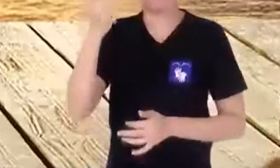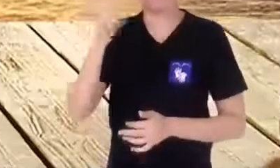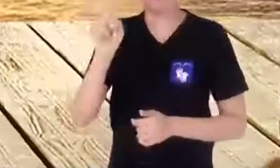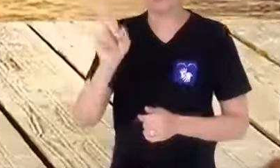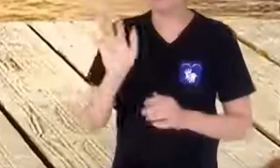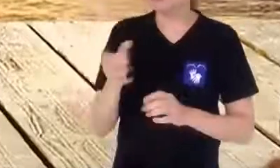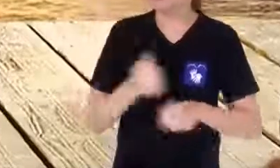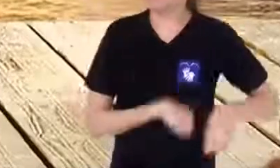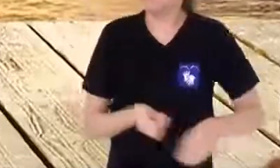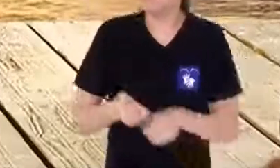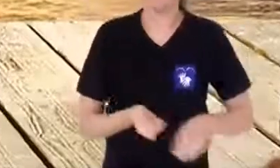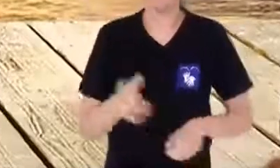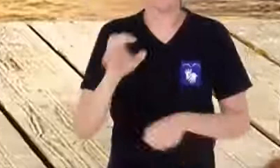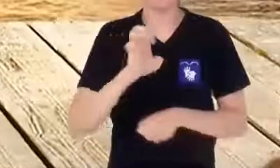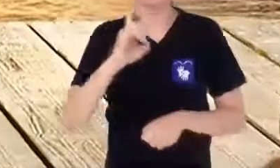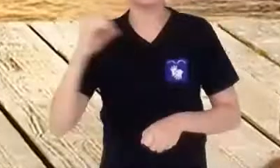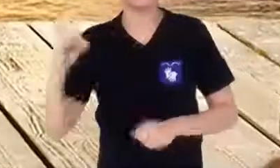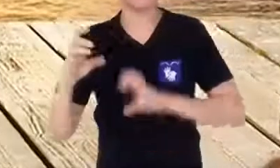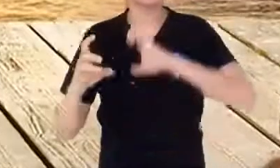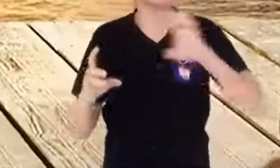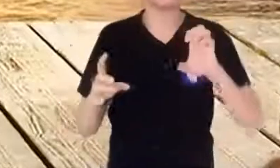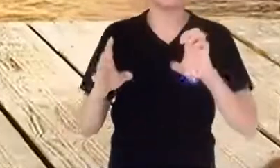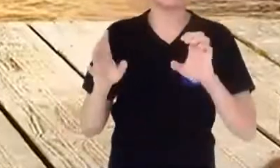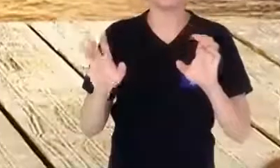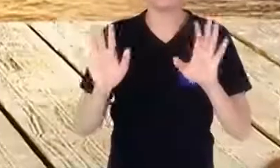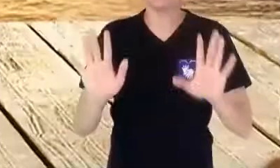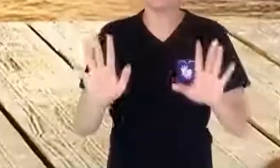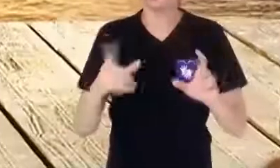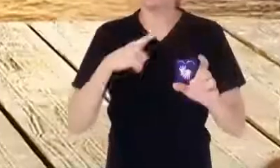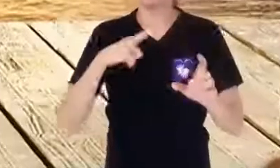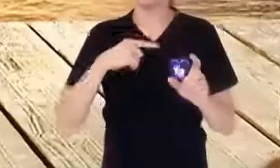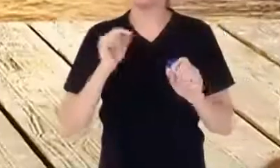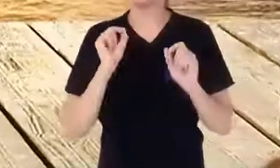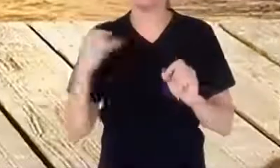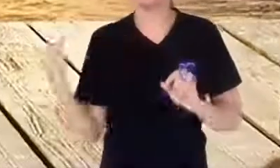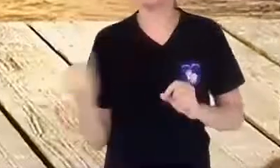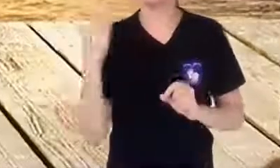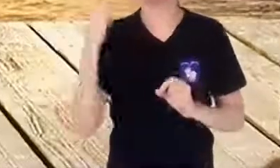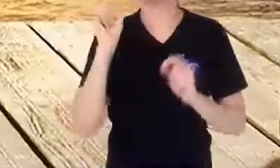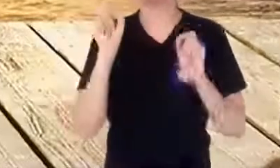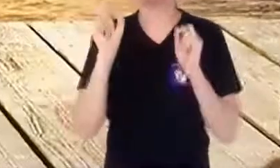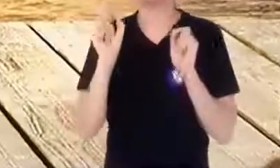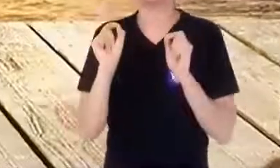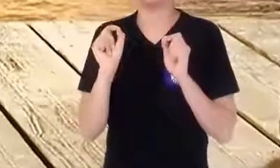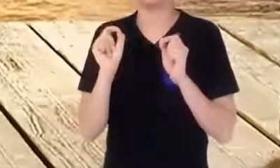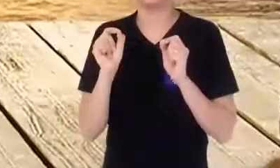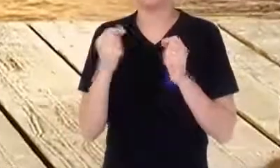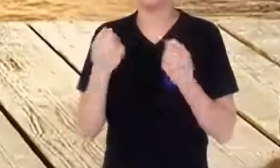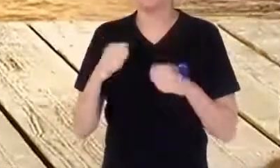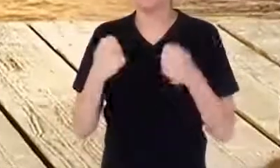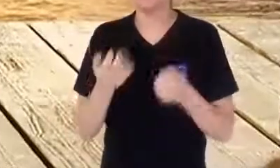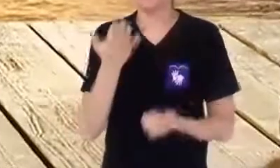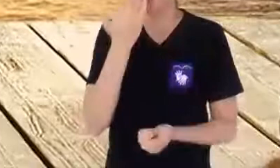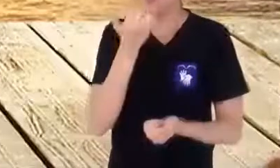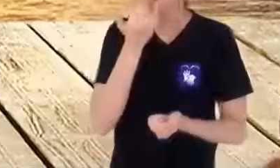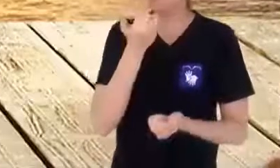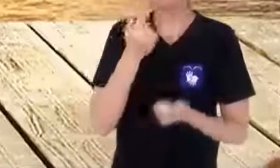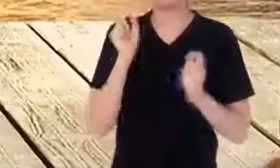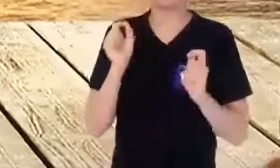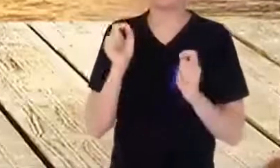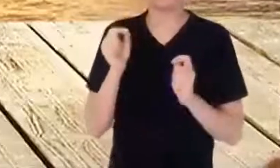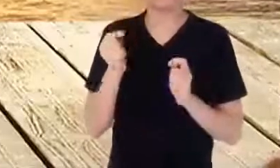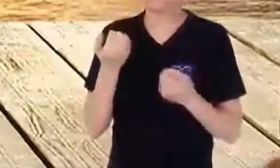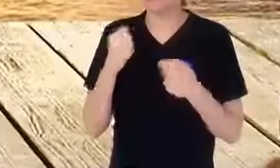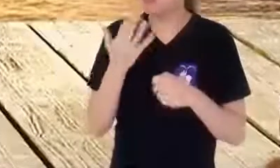mão direita, com a mão esquerda? Só que a gente precisa de uma coisa muito importante no nosso navio. Sabe o que é? Alimento. Nós precisamos comer.